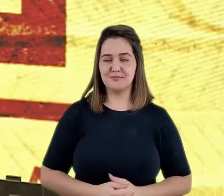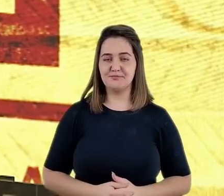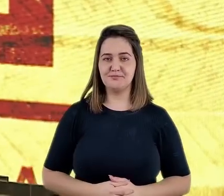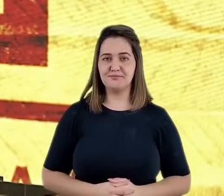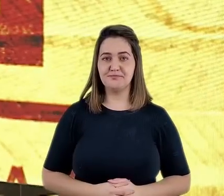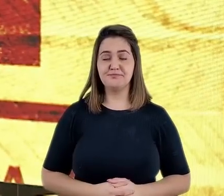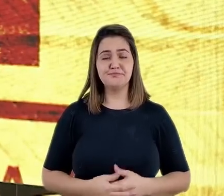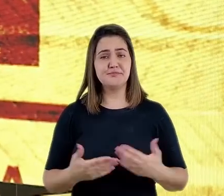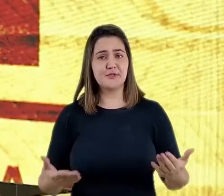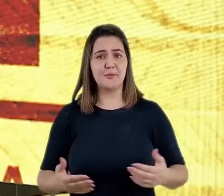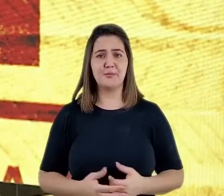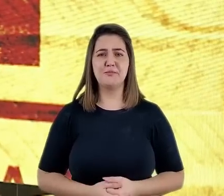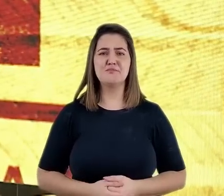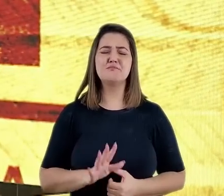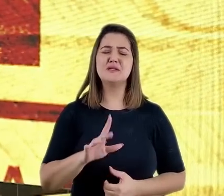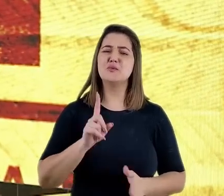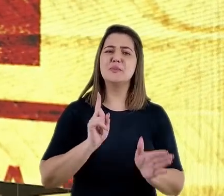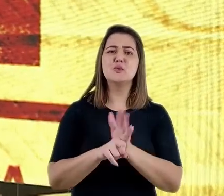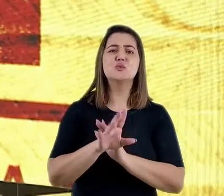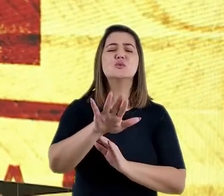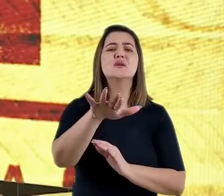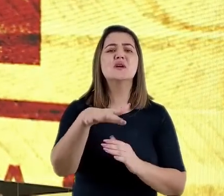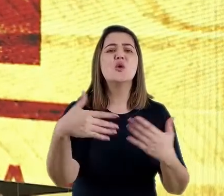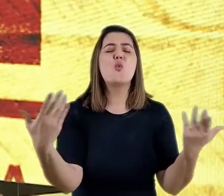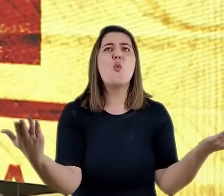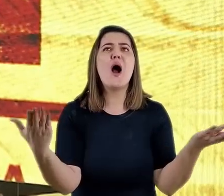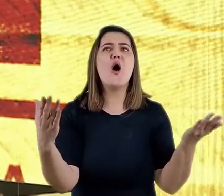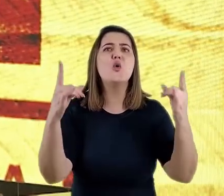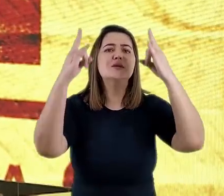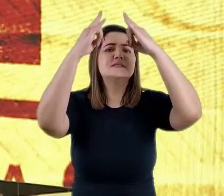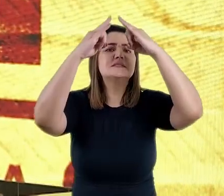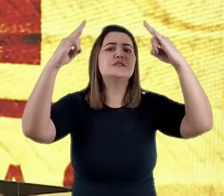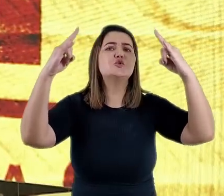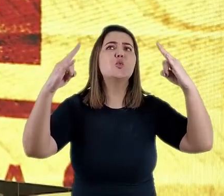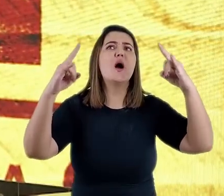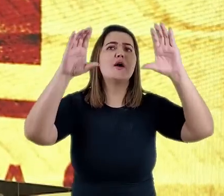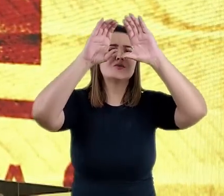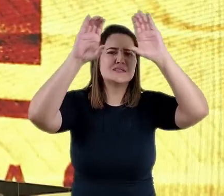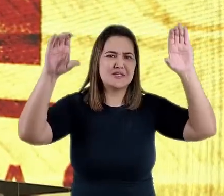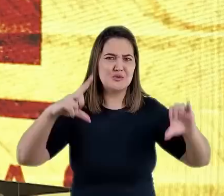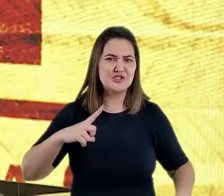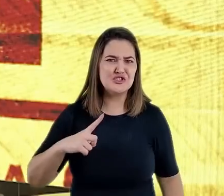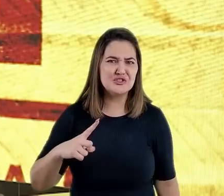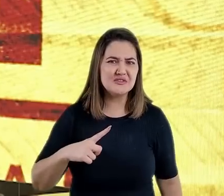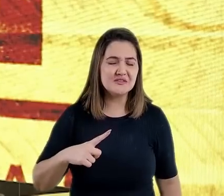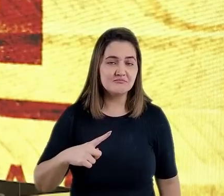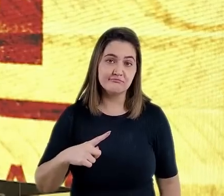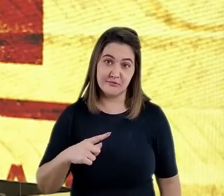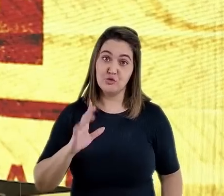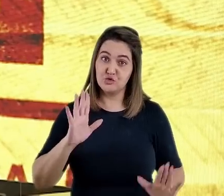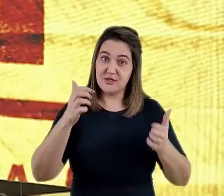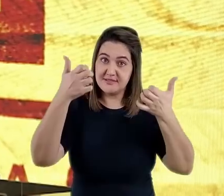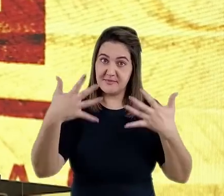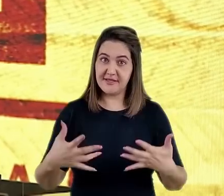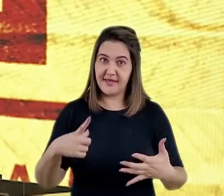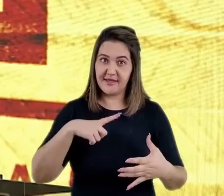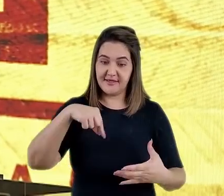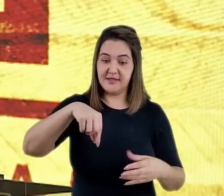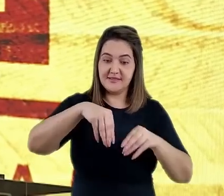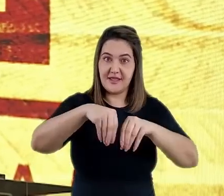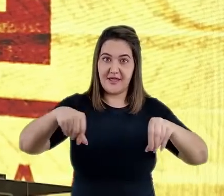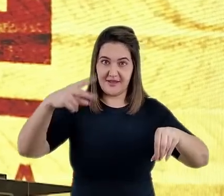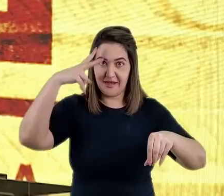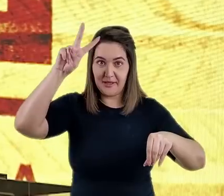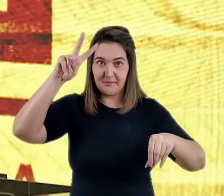se perguntando, que santuário no céu é este? Até agora nós mostramos que havia um santuário na terra. Eu mostrei a maquete aqui